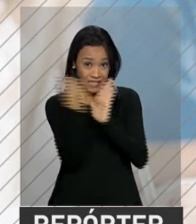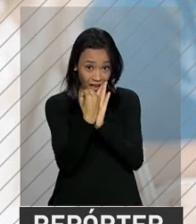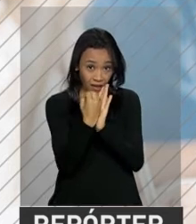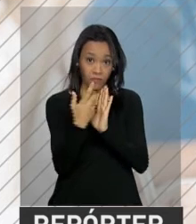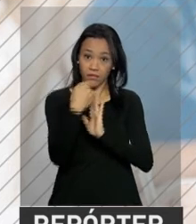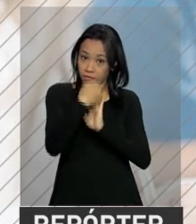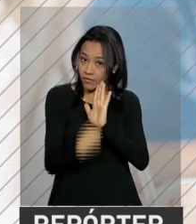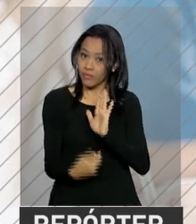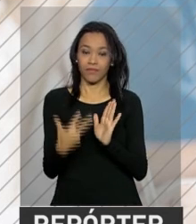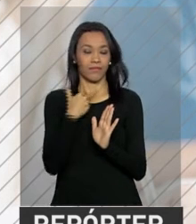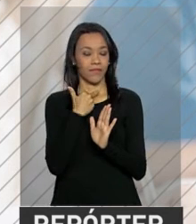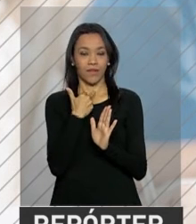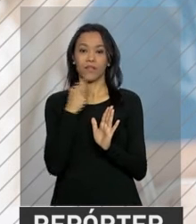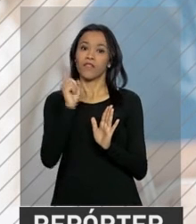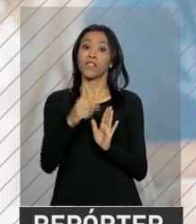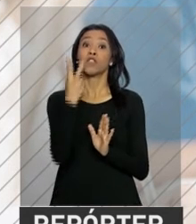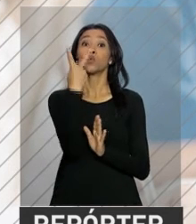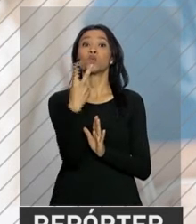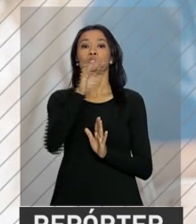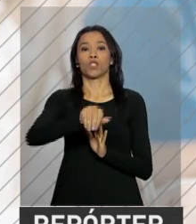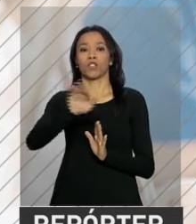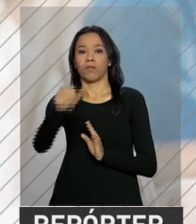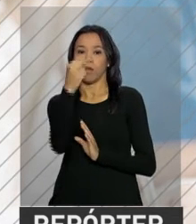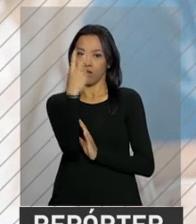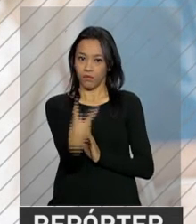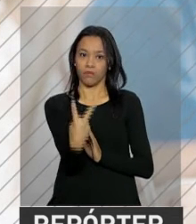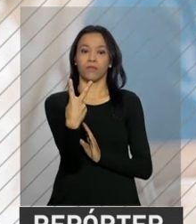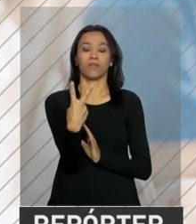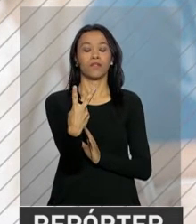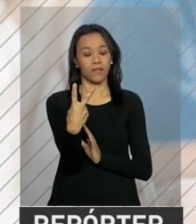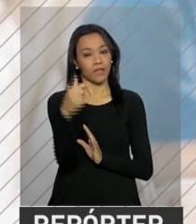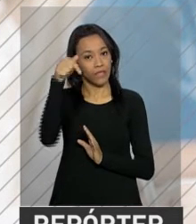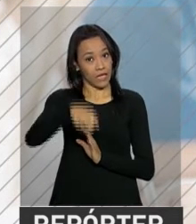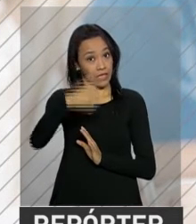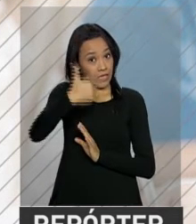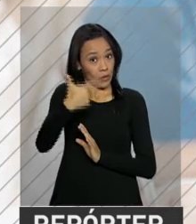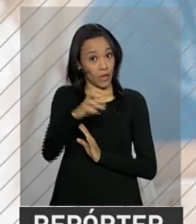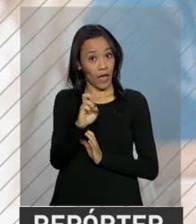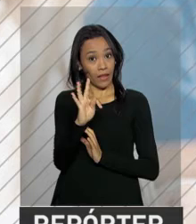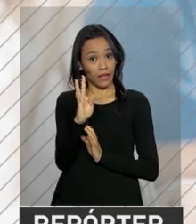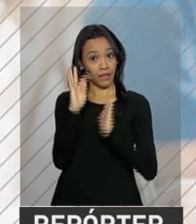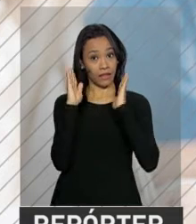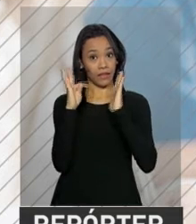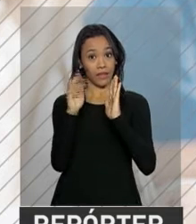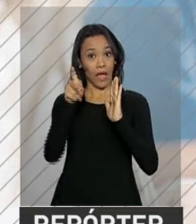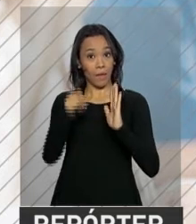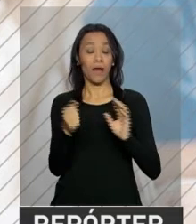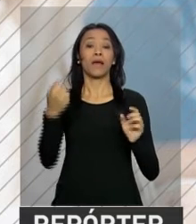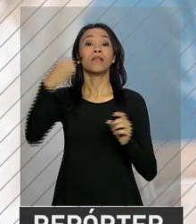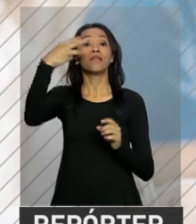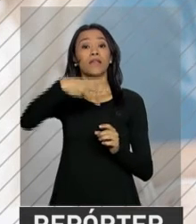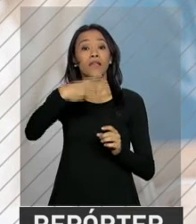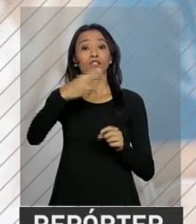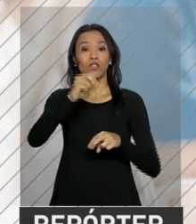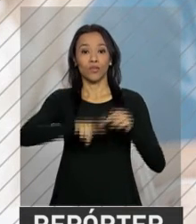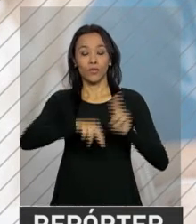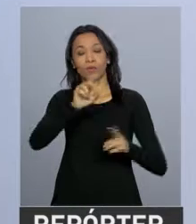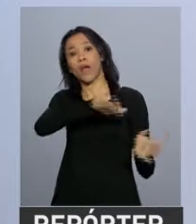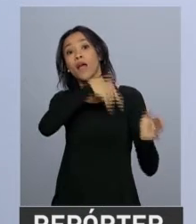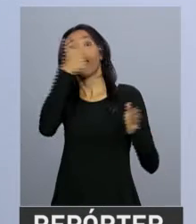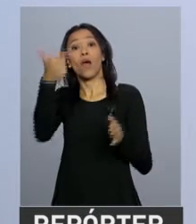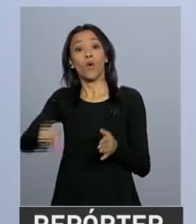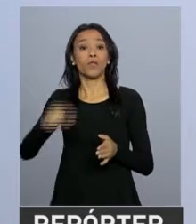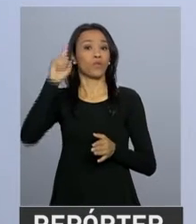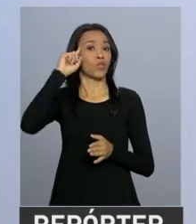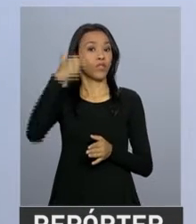vão ser duas chamadas para os aprovados nesta segunda etapa a primeira em 13 de junho ea segunda no dia 27